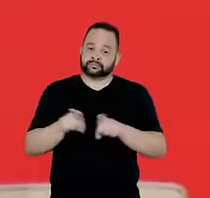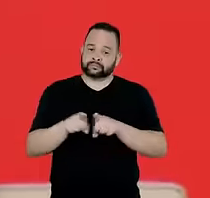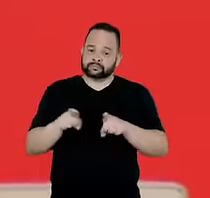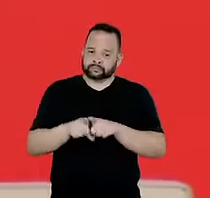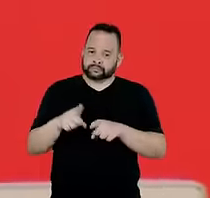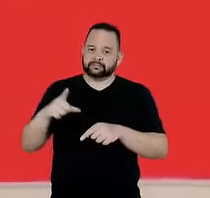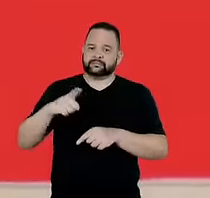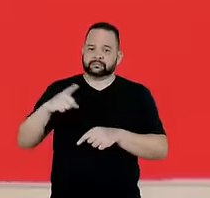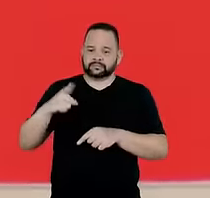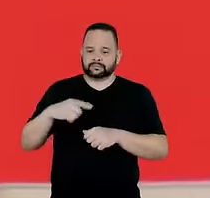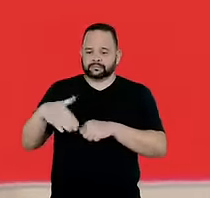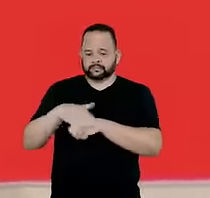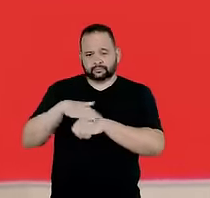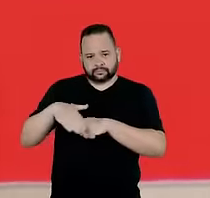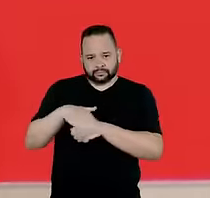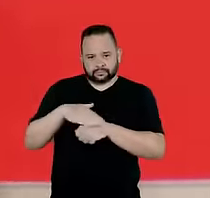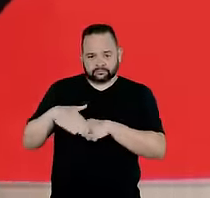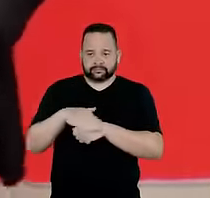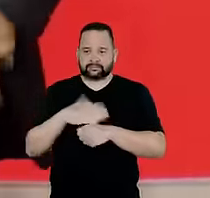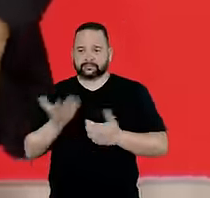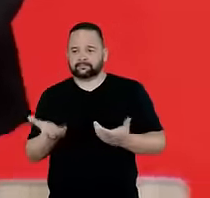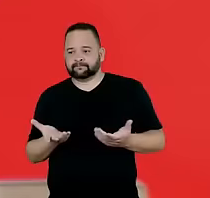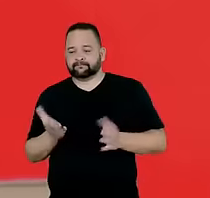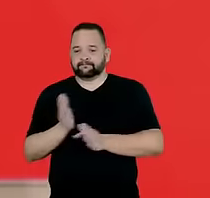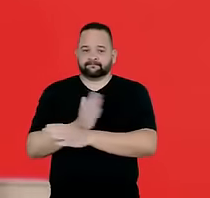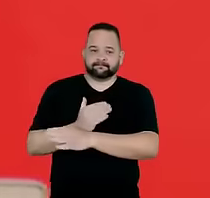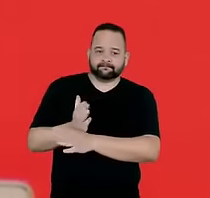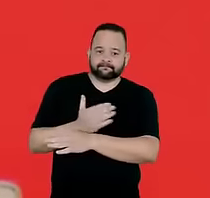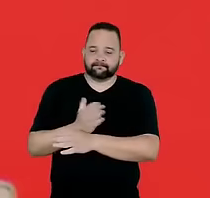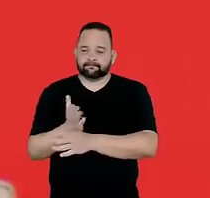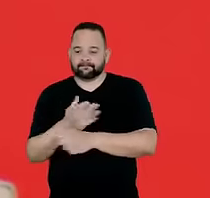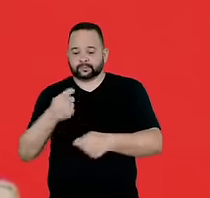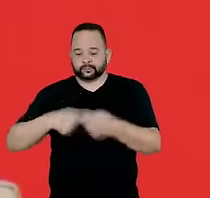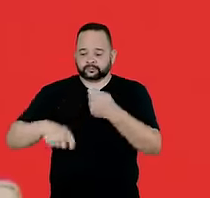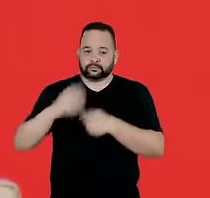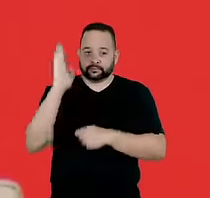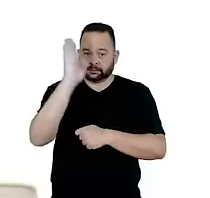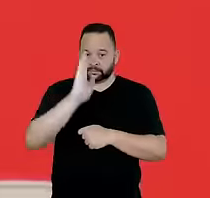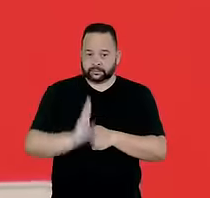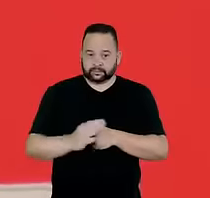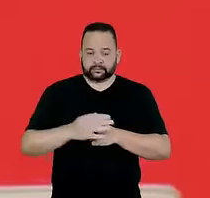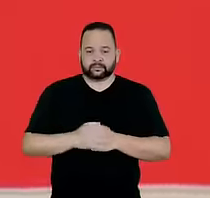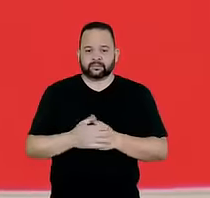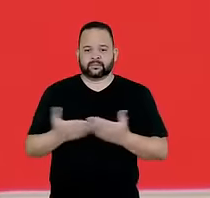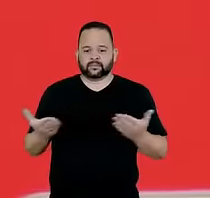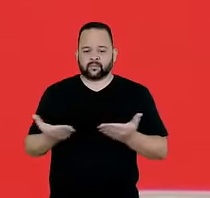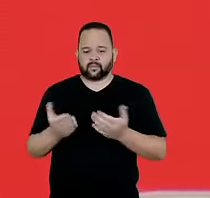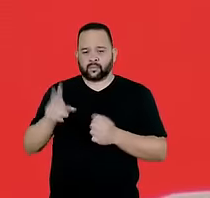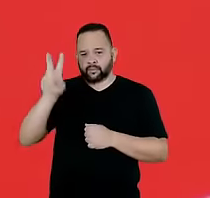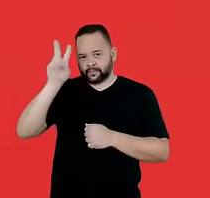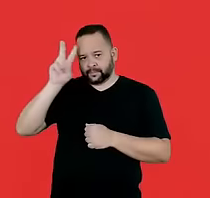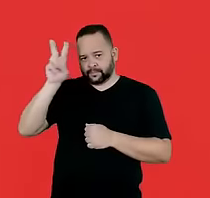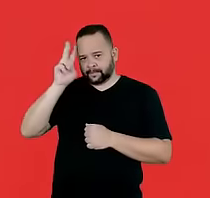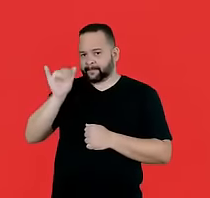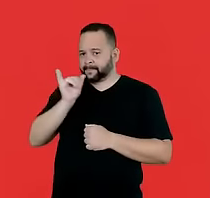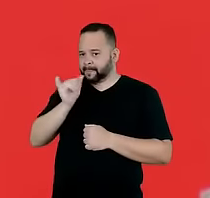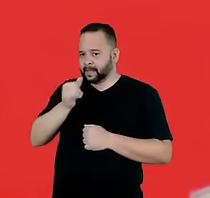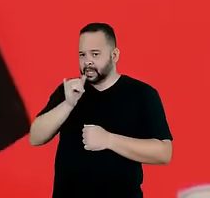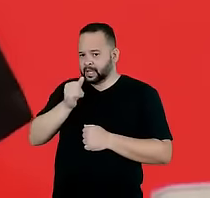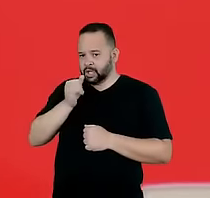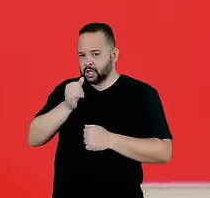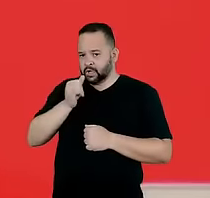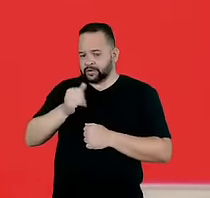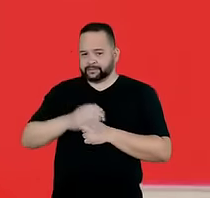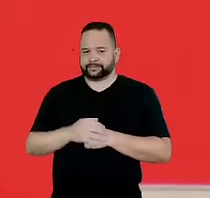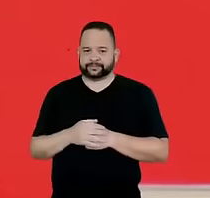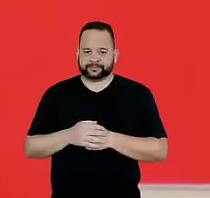gente tem falado bastante sobre as incertezas no cenário local e a historinha que eu vou contar hoje aqui é basicamente eu vou falar